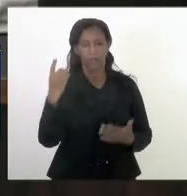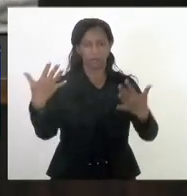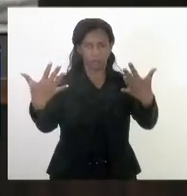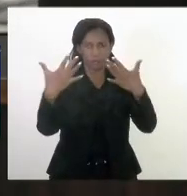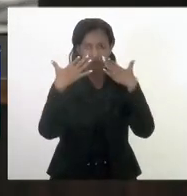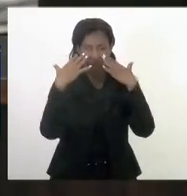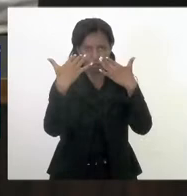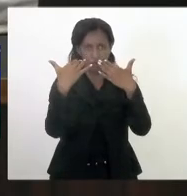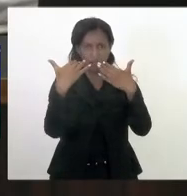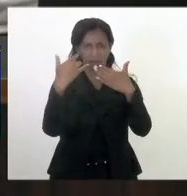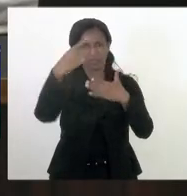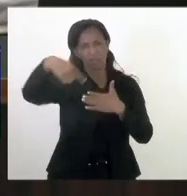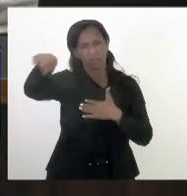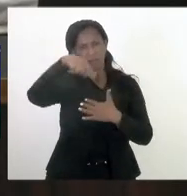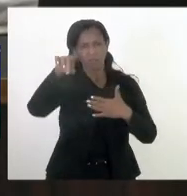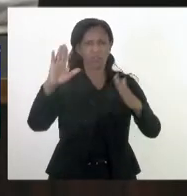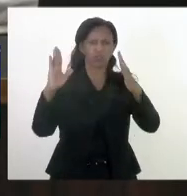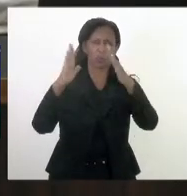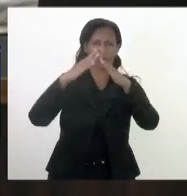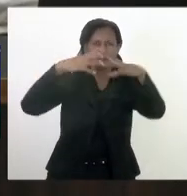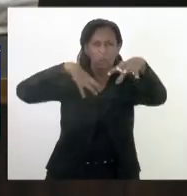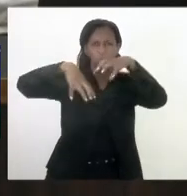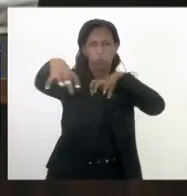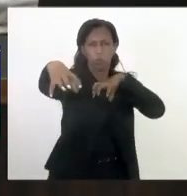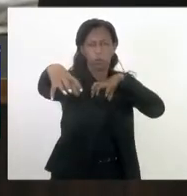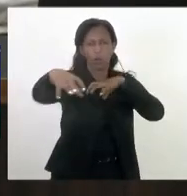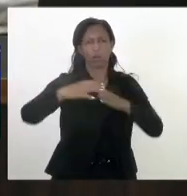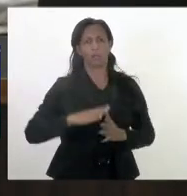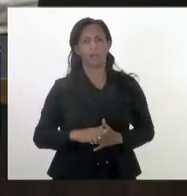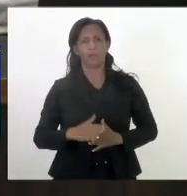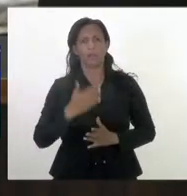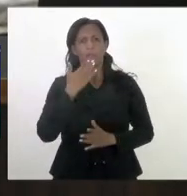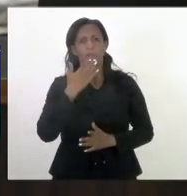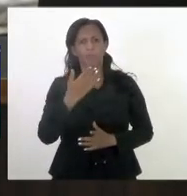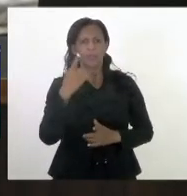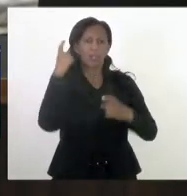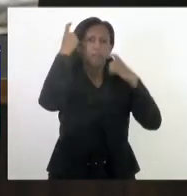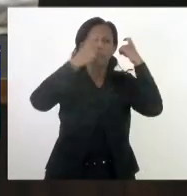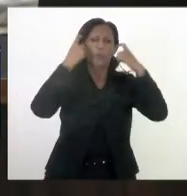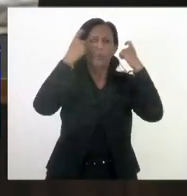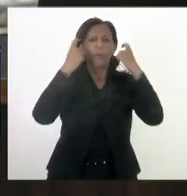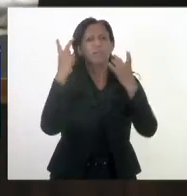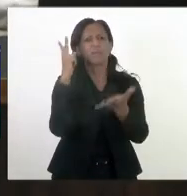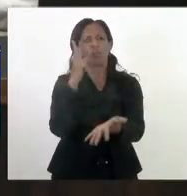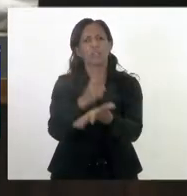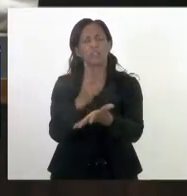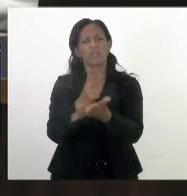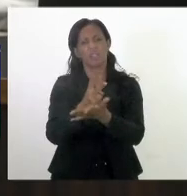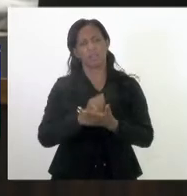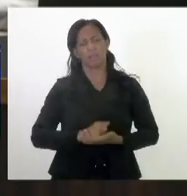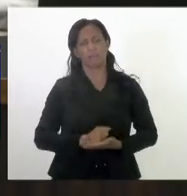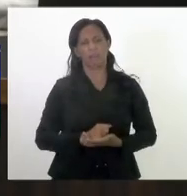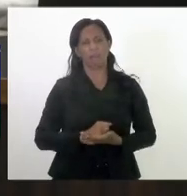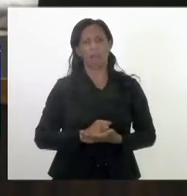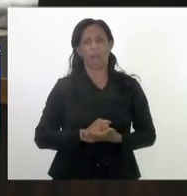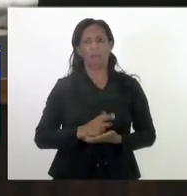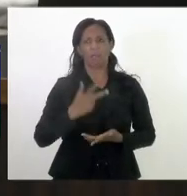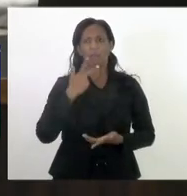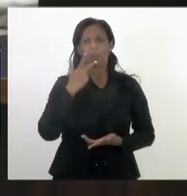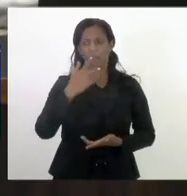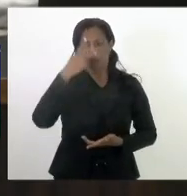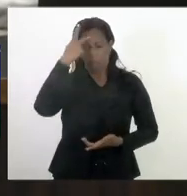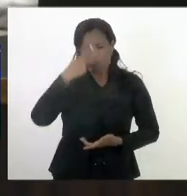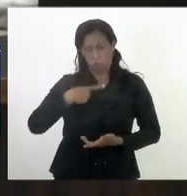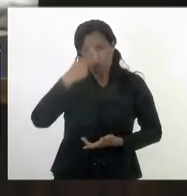que estão remotamente. Para subtenente, seu som está aberto. A preocupação sempre é, pode falar uma questão